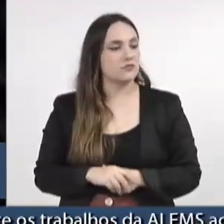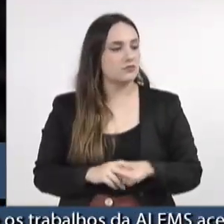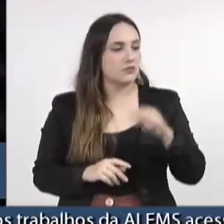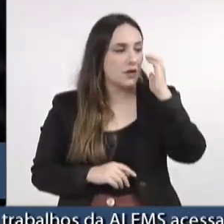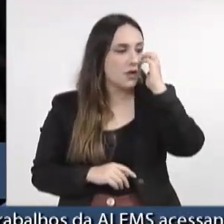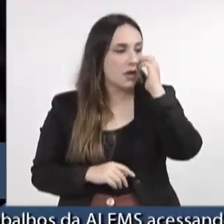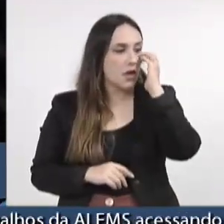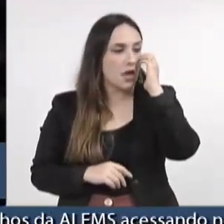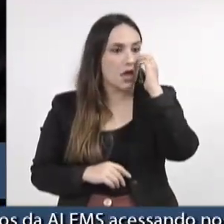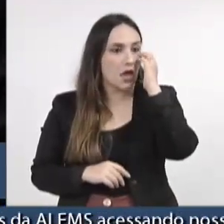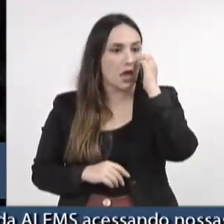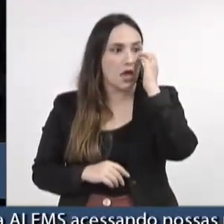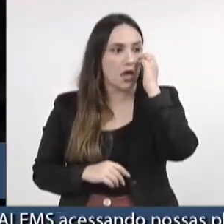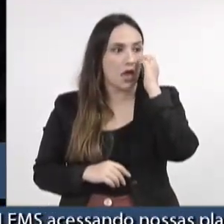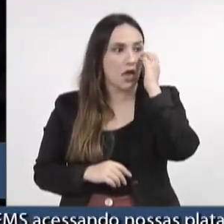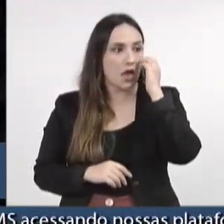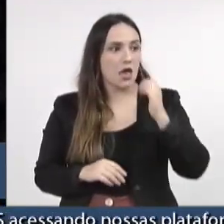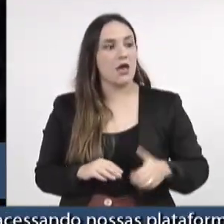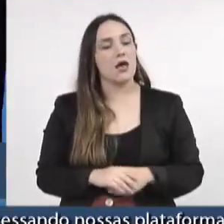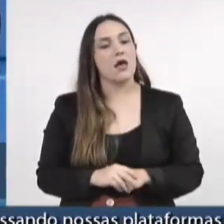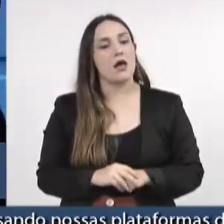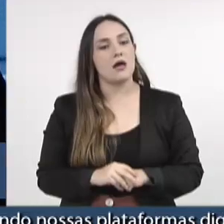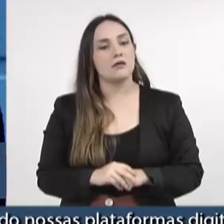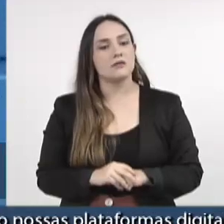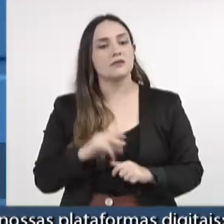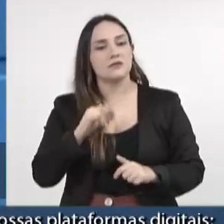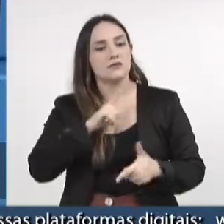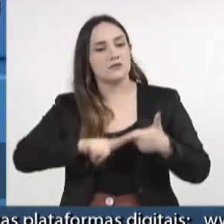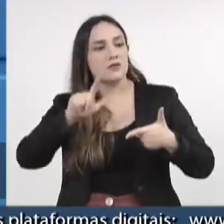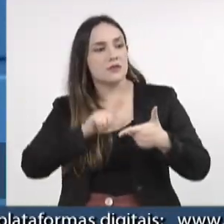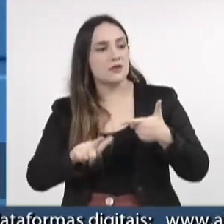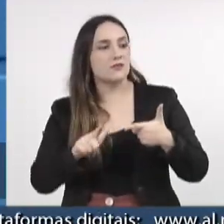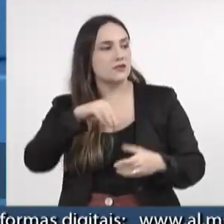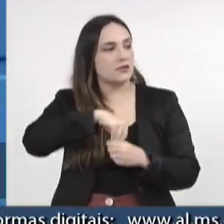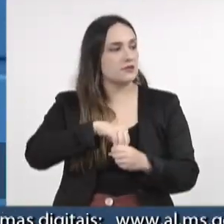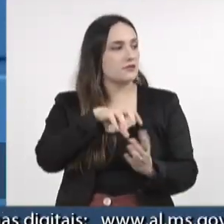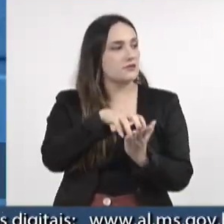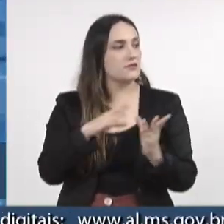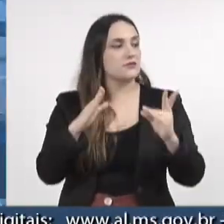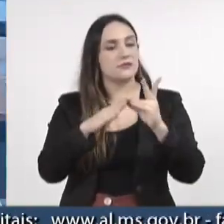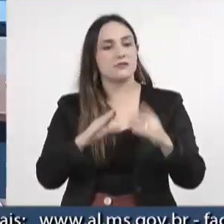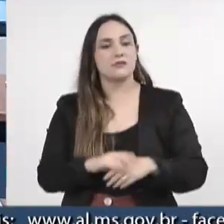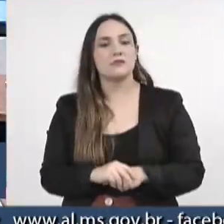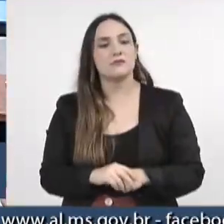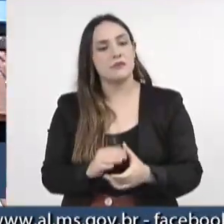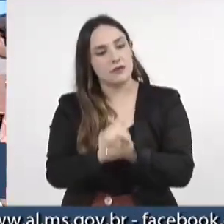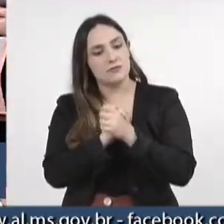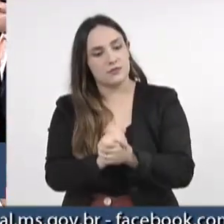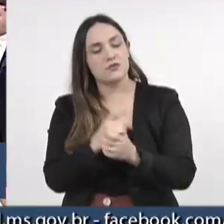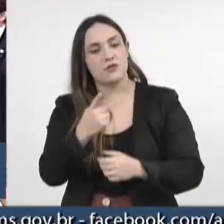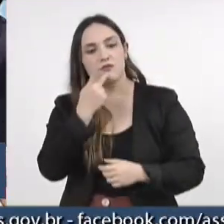estou orgulhoso, recebi do deputado Pedro Cian Neto um convite para segunda-feira de manhã